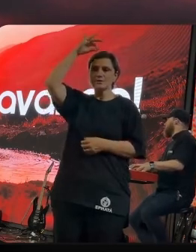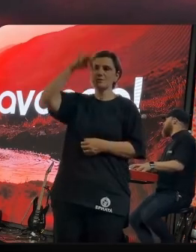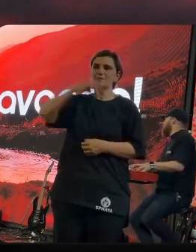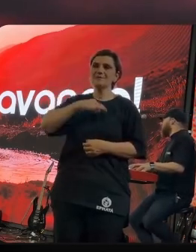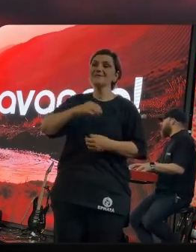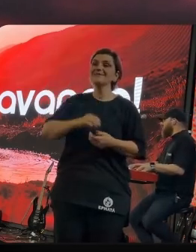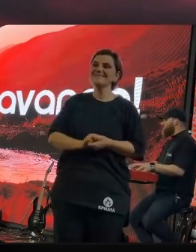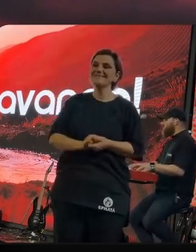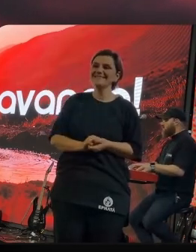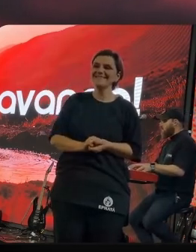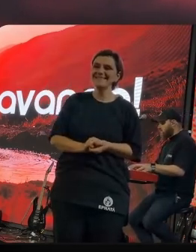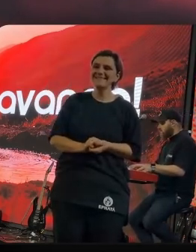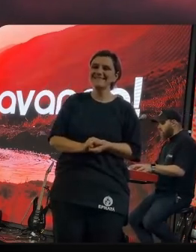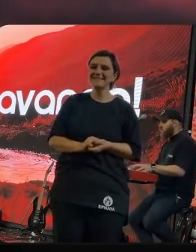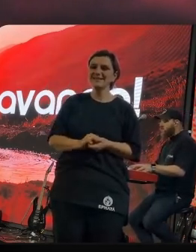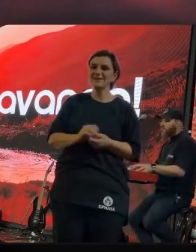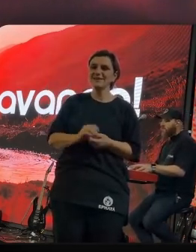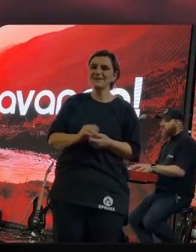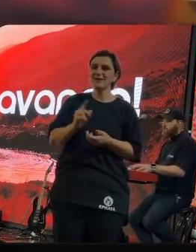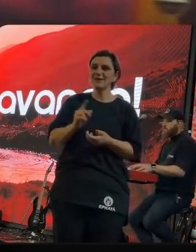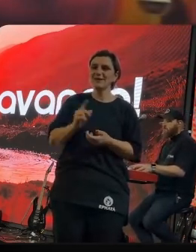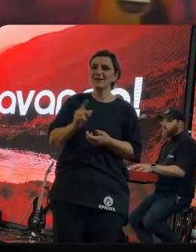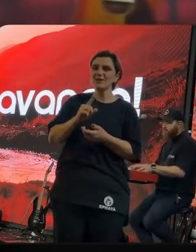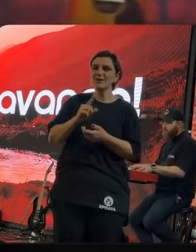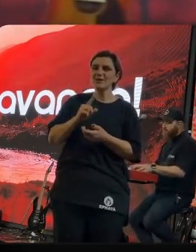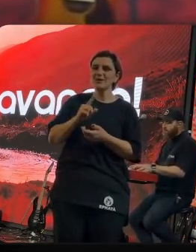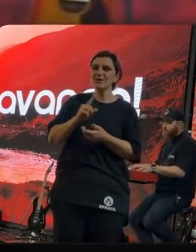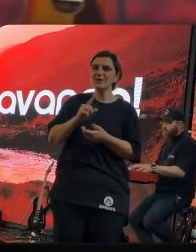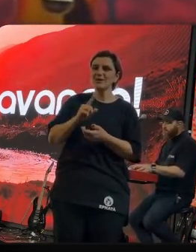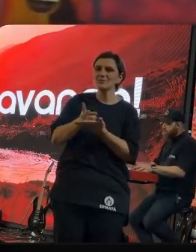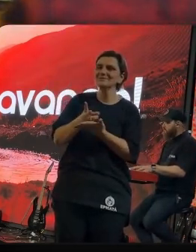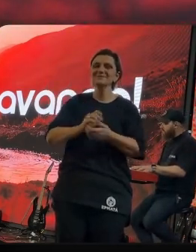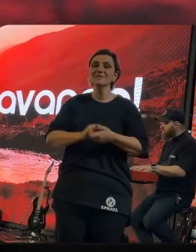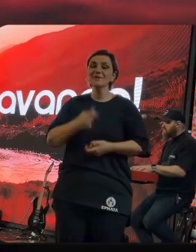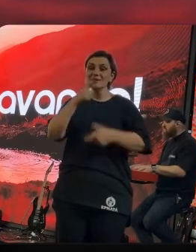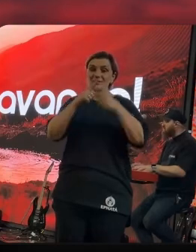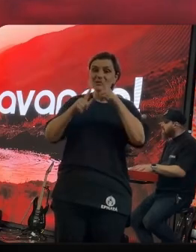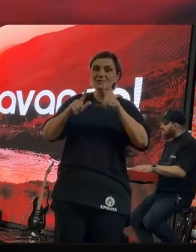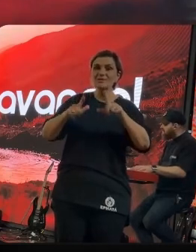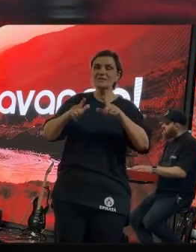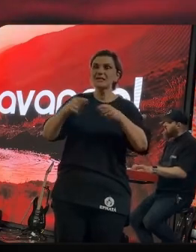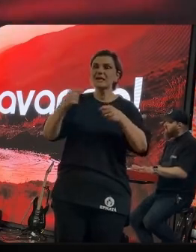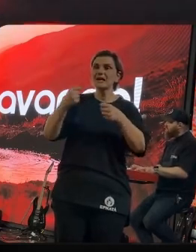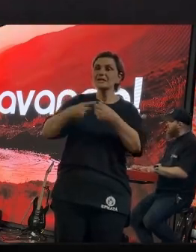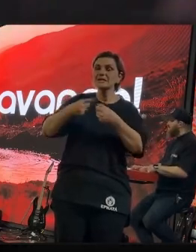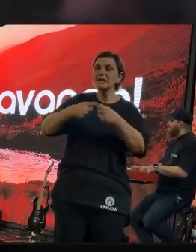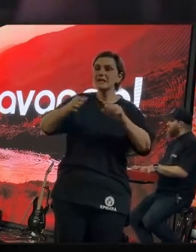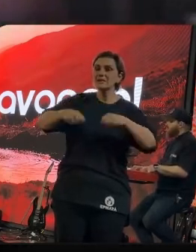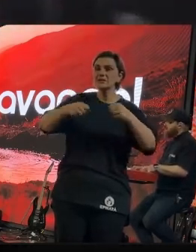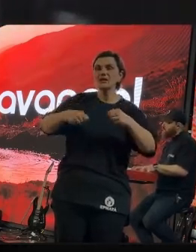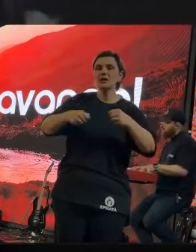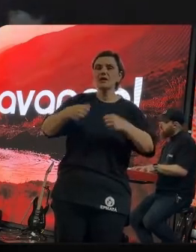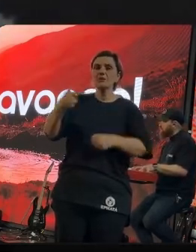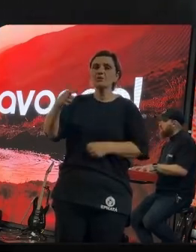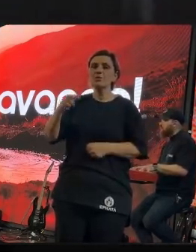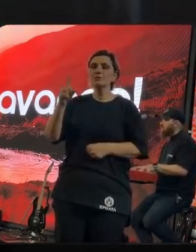de inconstância. Um dia nós queremos ganhar Canoas para o Senhor Jesus, no outro dia a gente não quer sair nem de dentro do